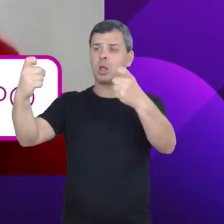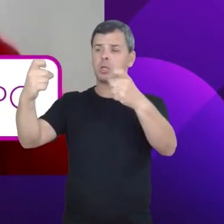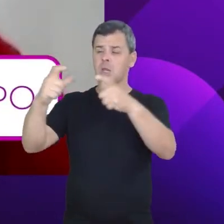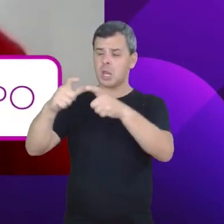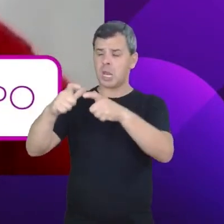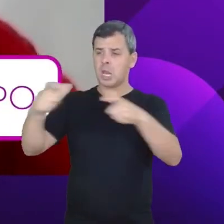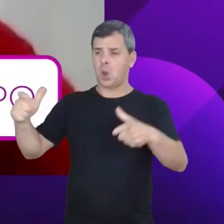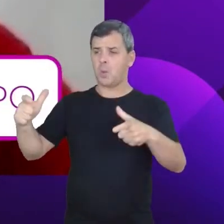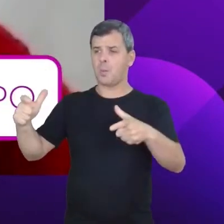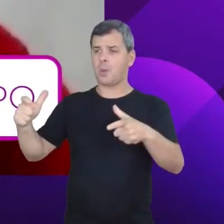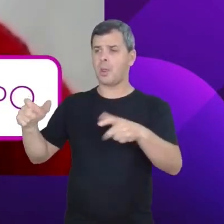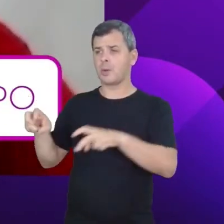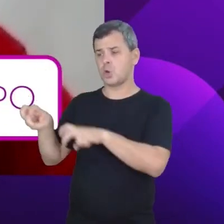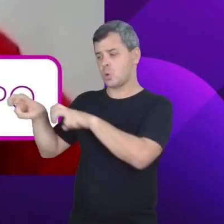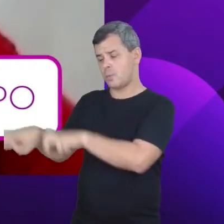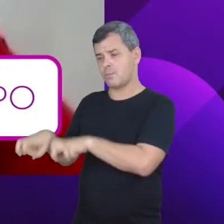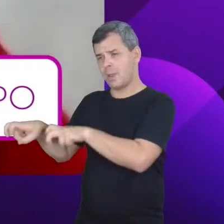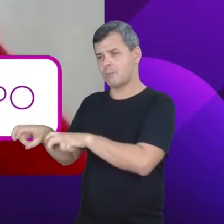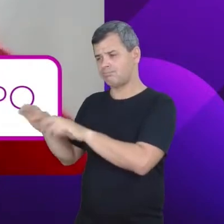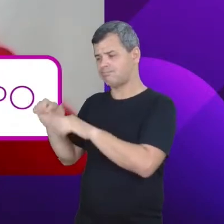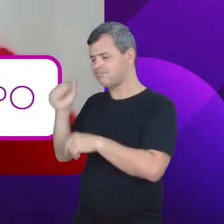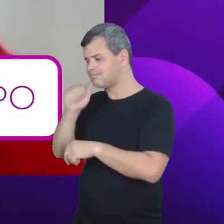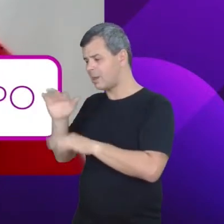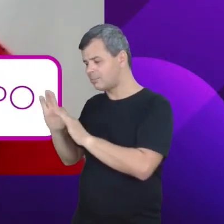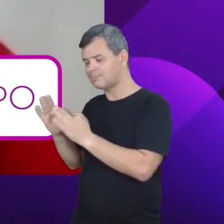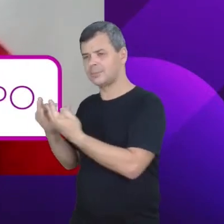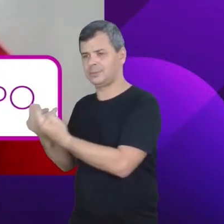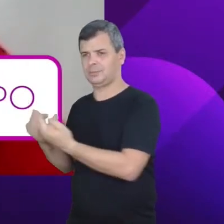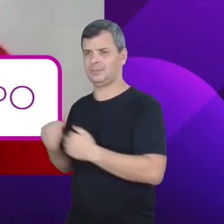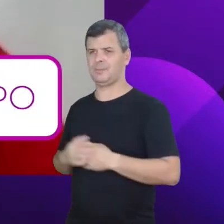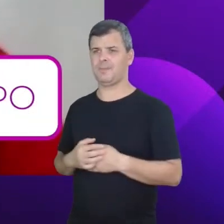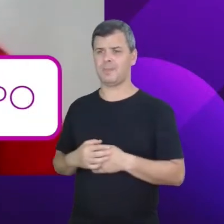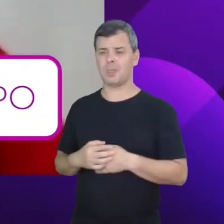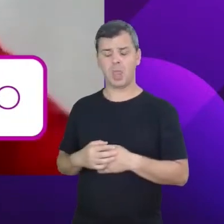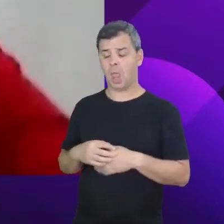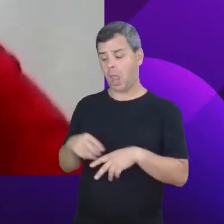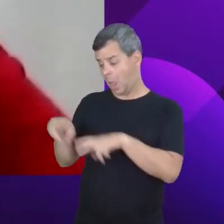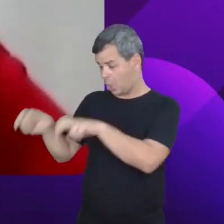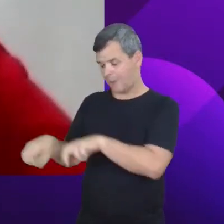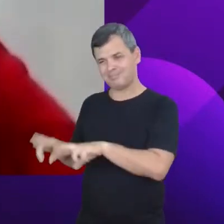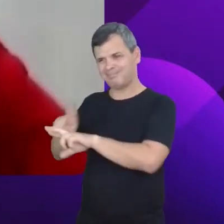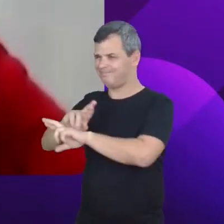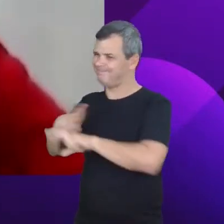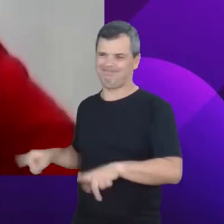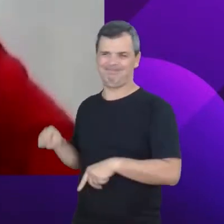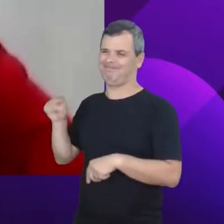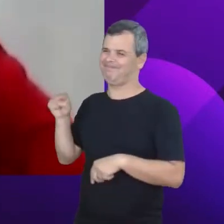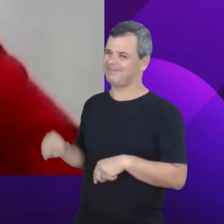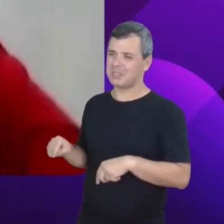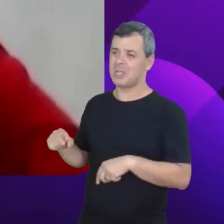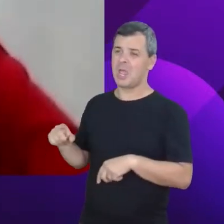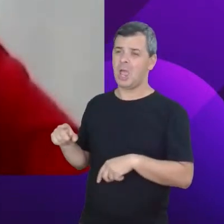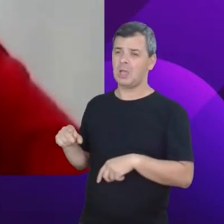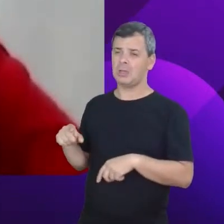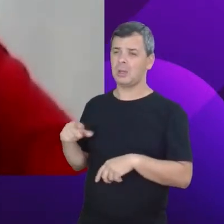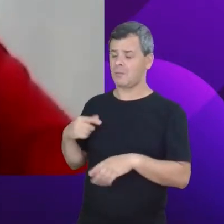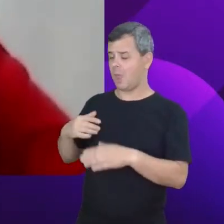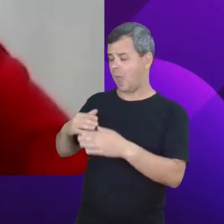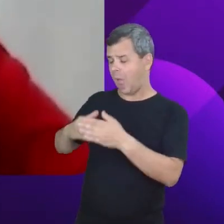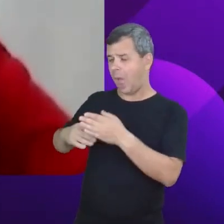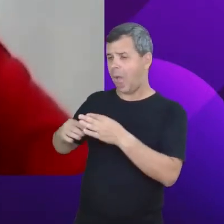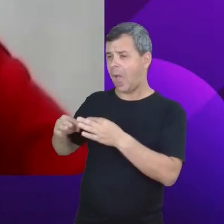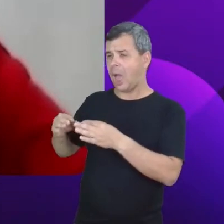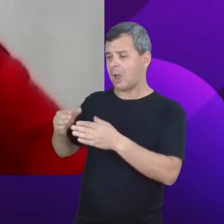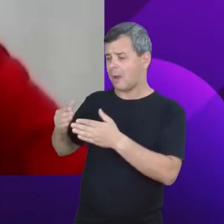cada vez mais contra as mulheres. E no campo não é diferente. Muitas vezes a gente trata a